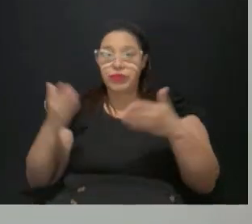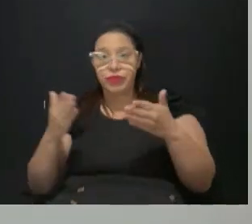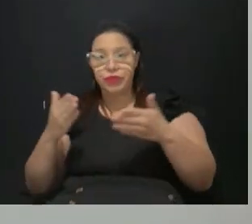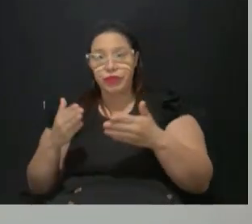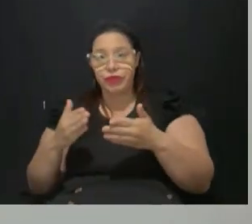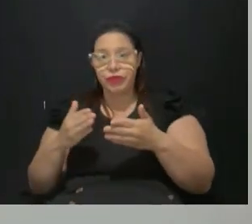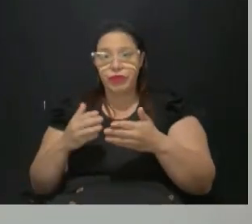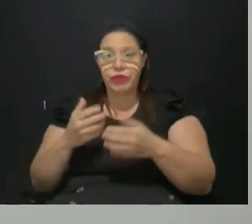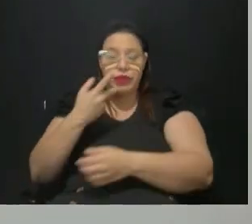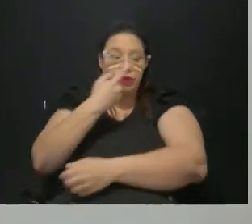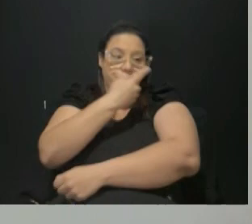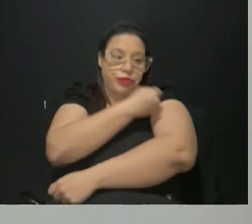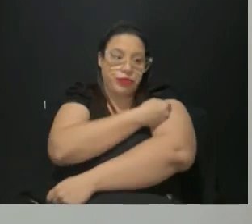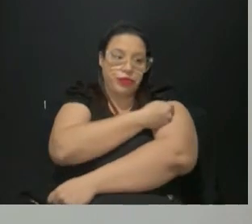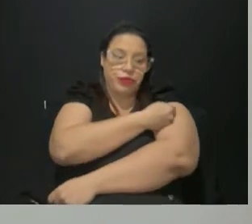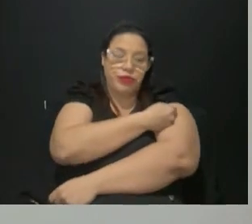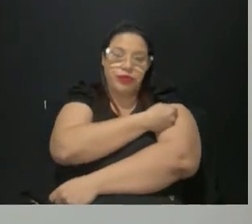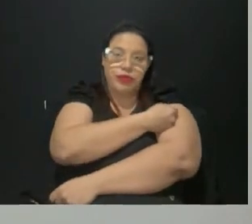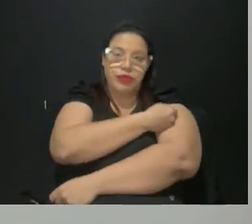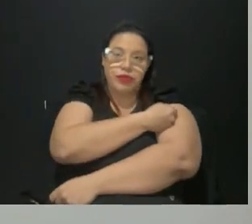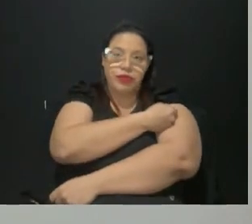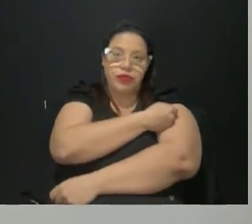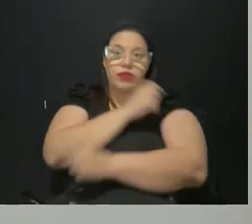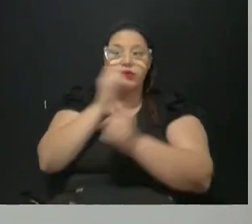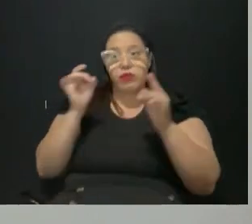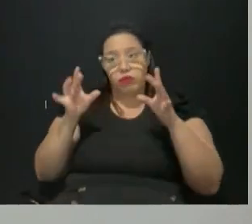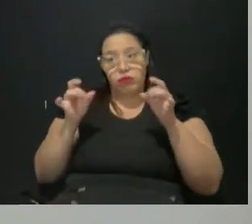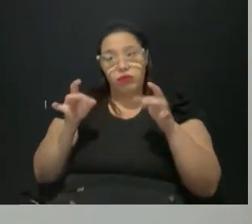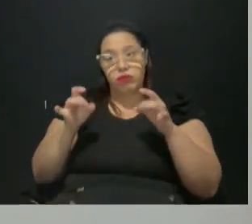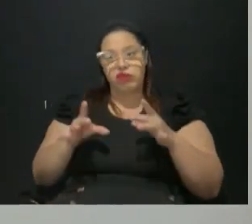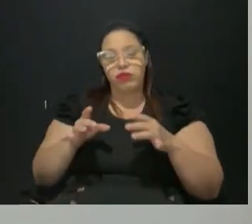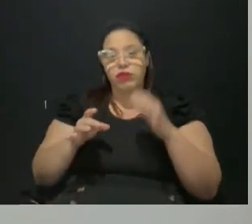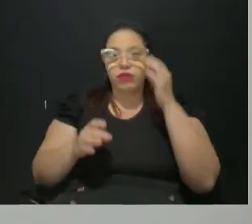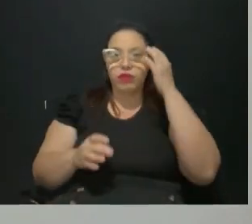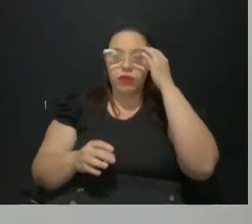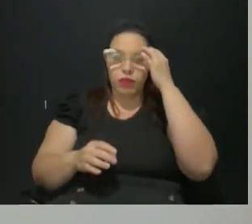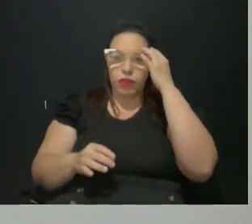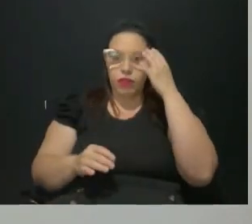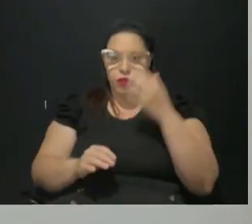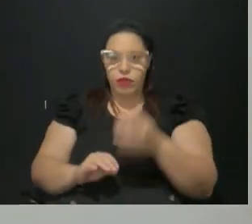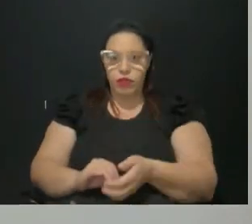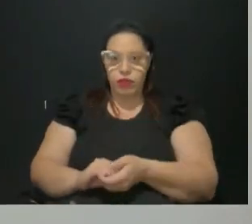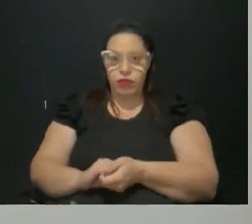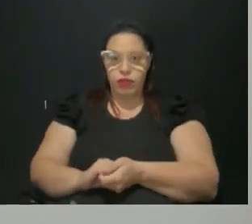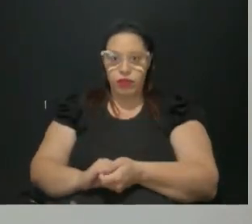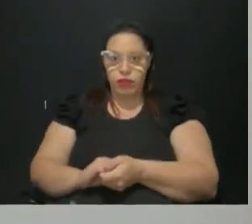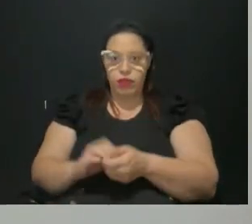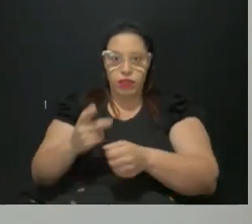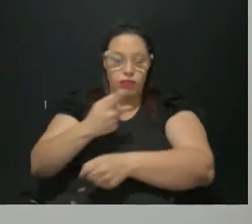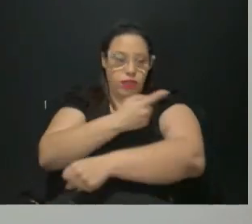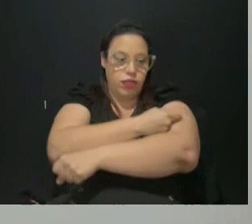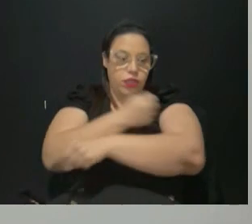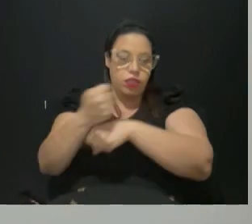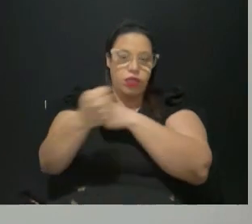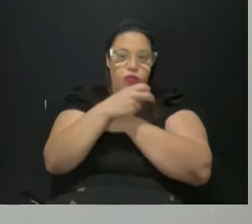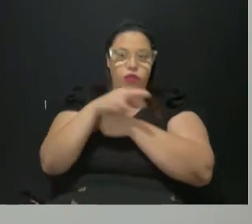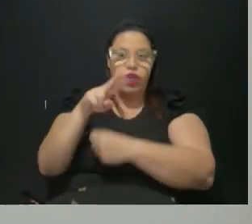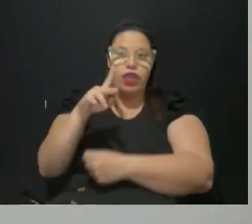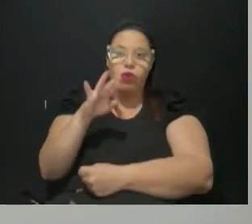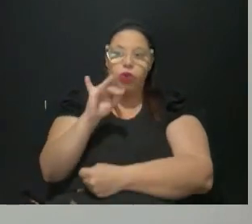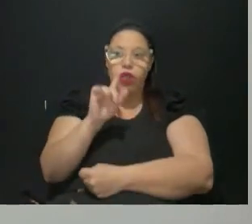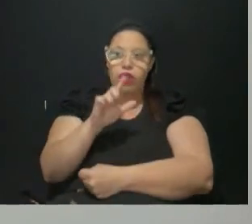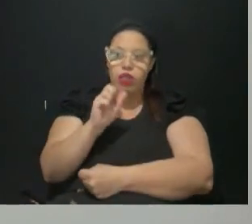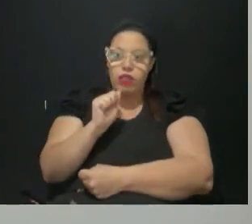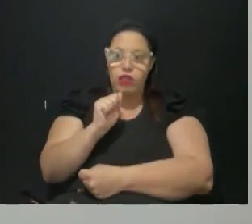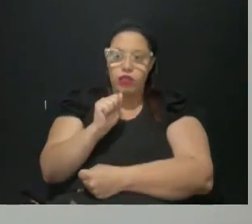Hoje, era uma vacina que era muito específica, né? Era uma vacina que para proteger, em princípio, contra a varíola, mas